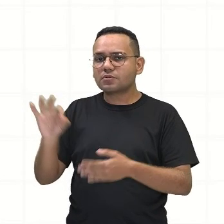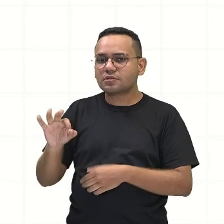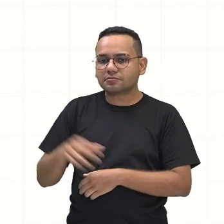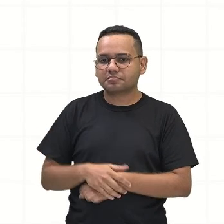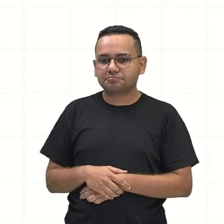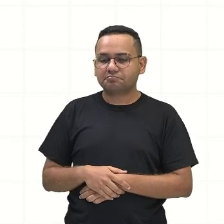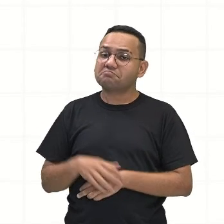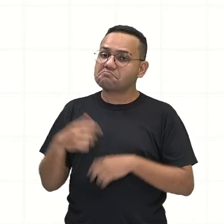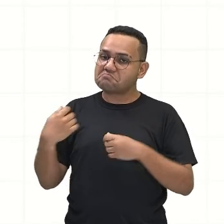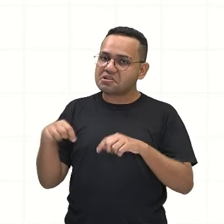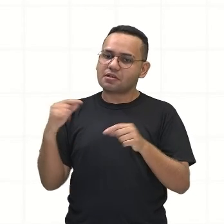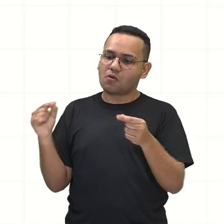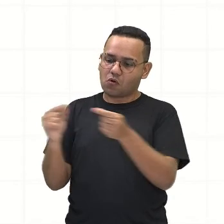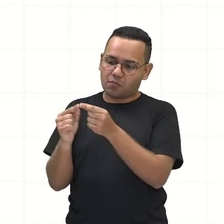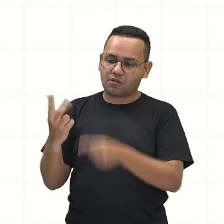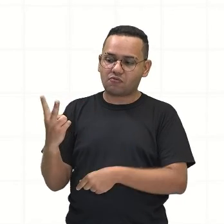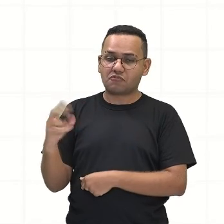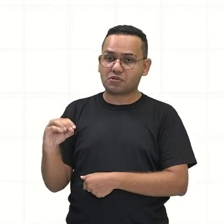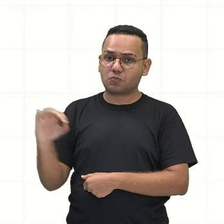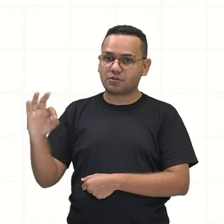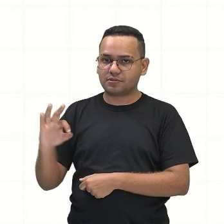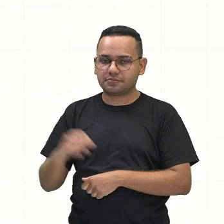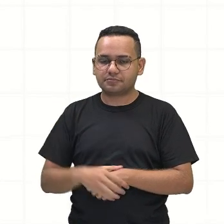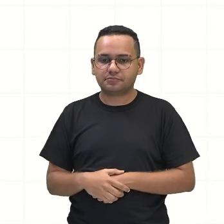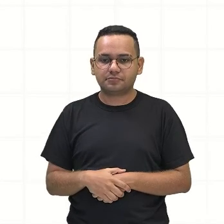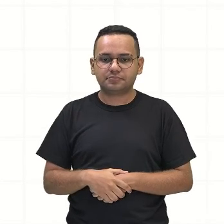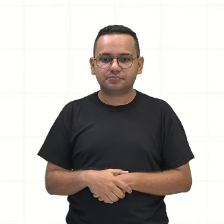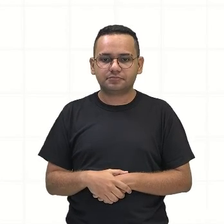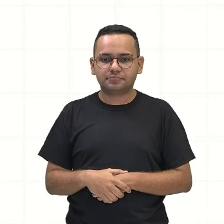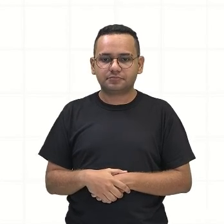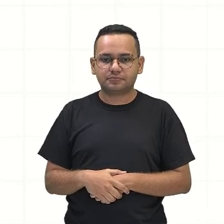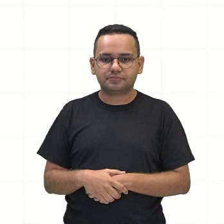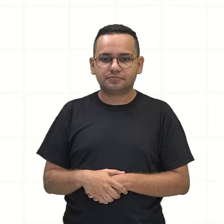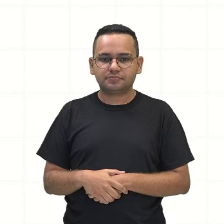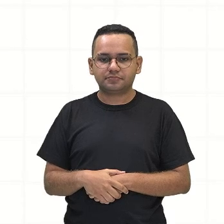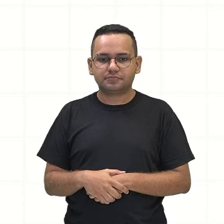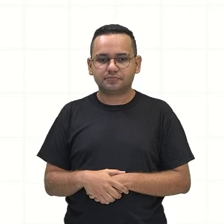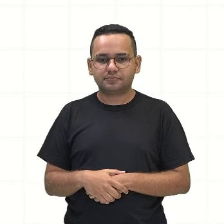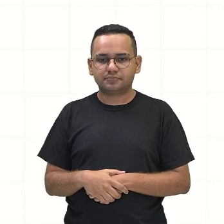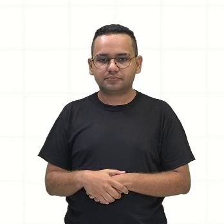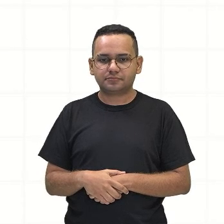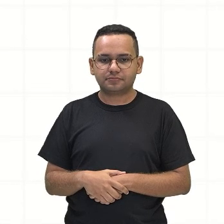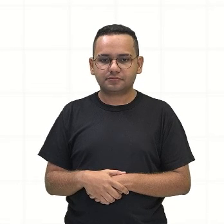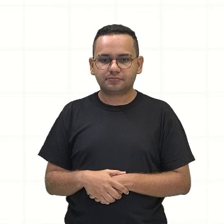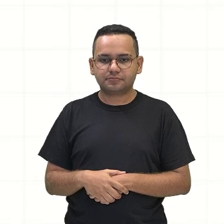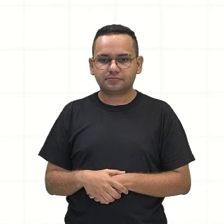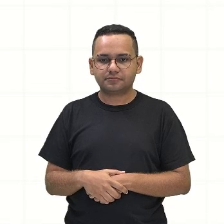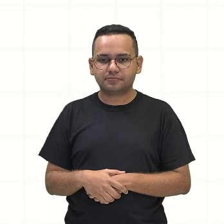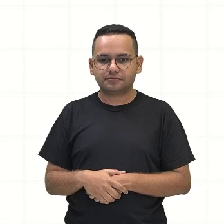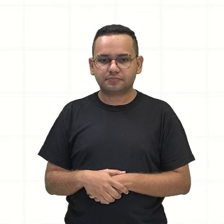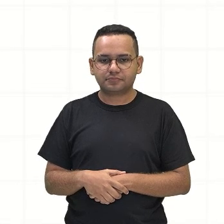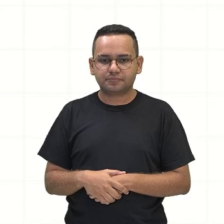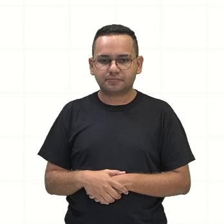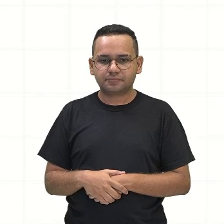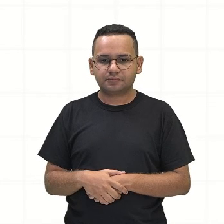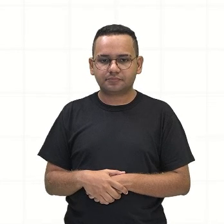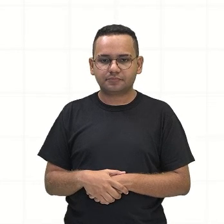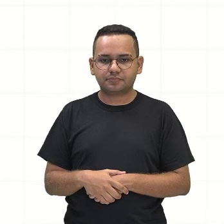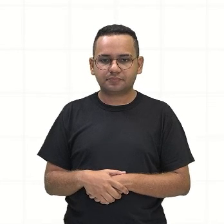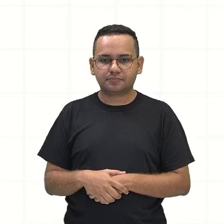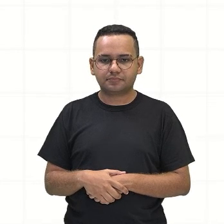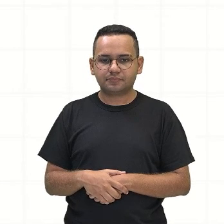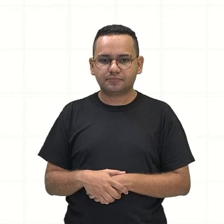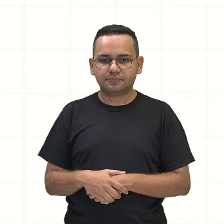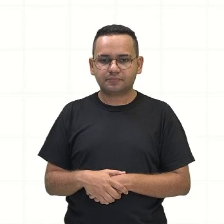dar 20%, tá? Ó, 4 dividido por